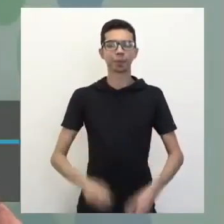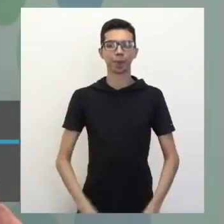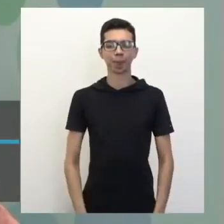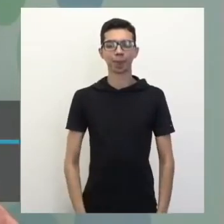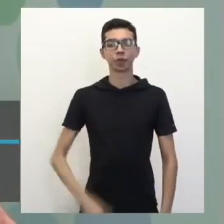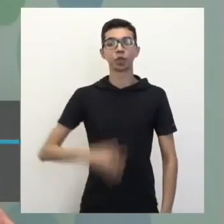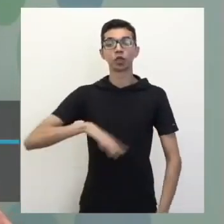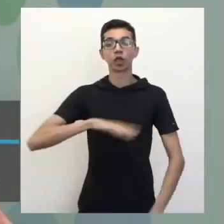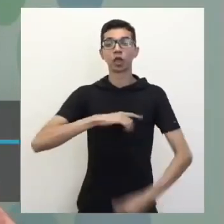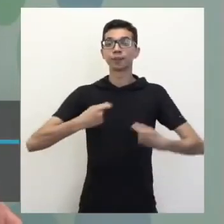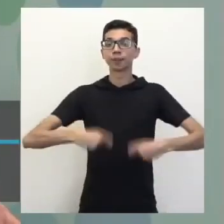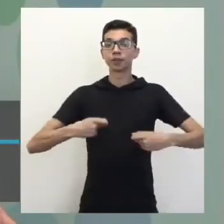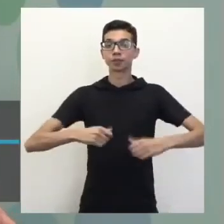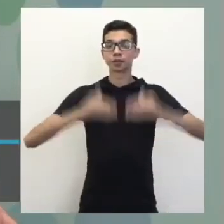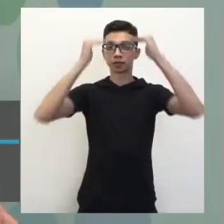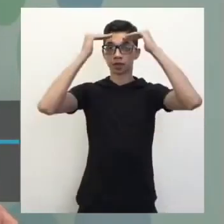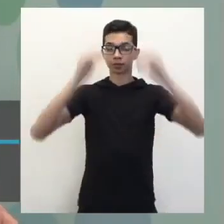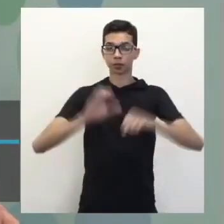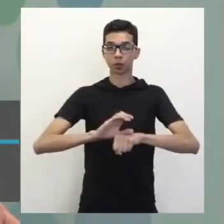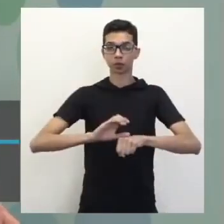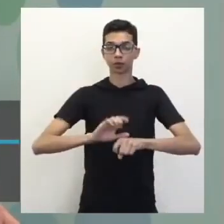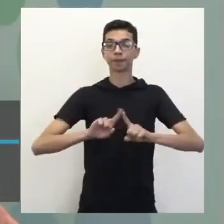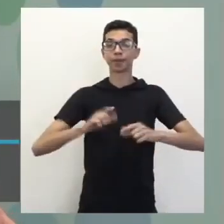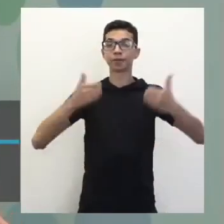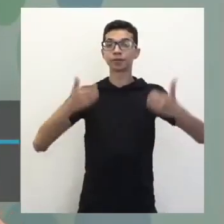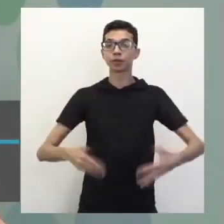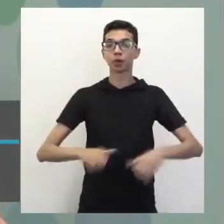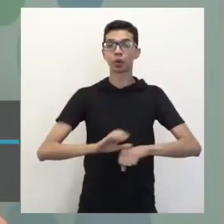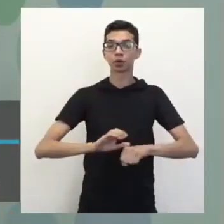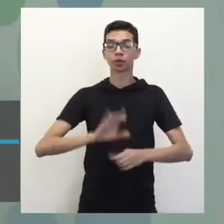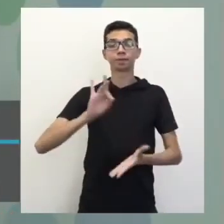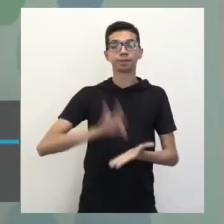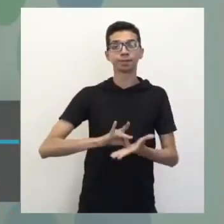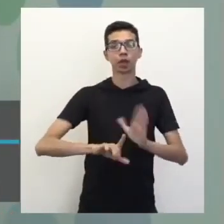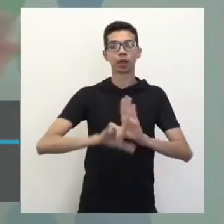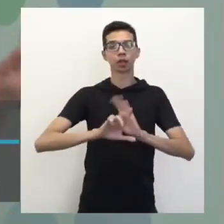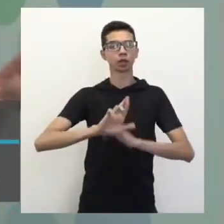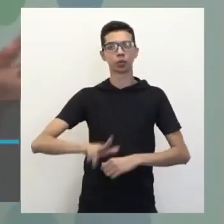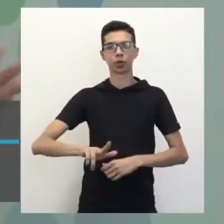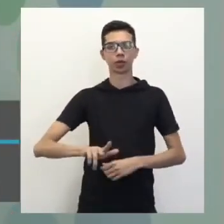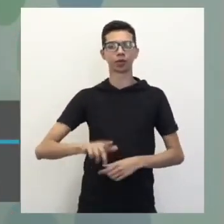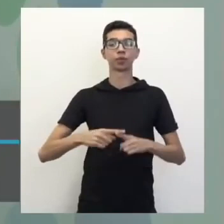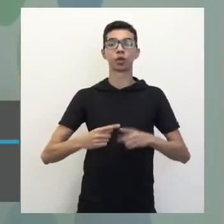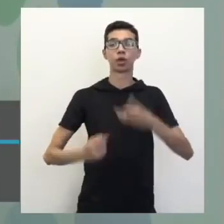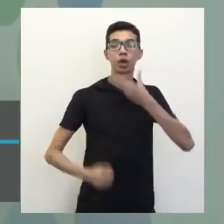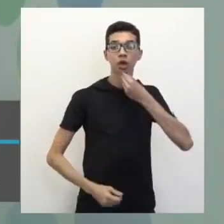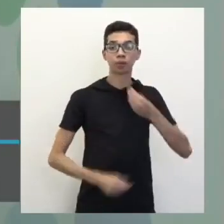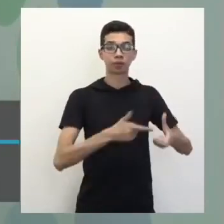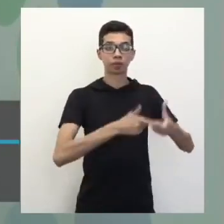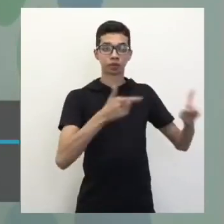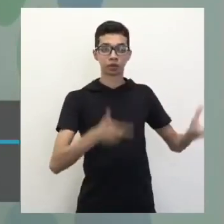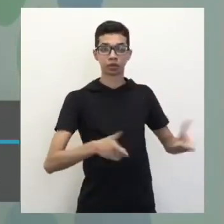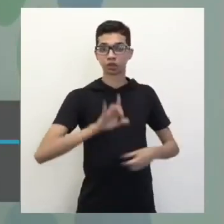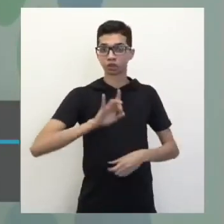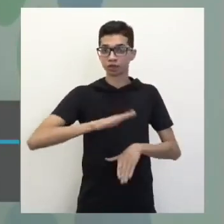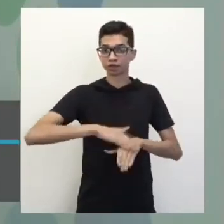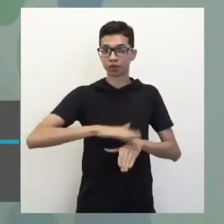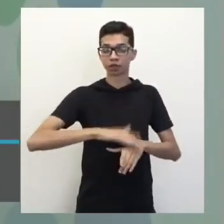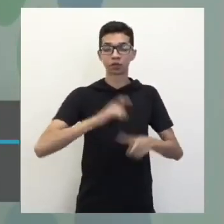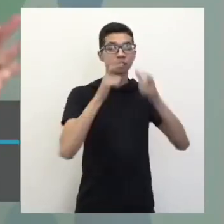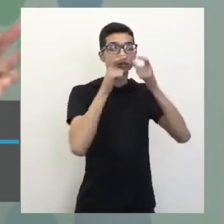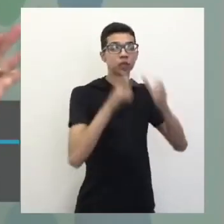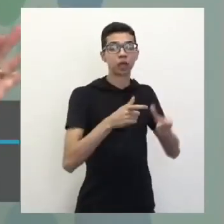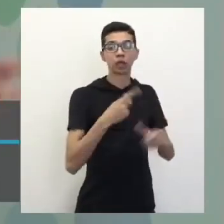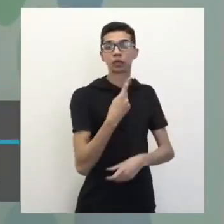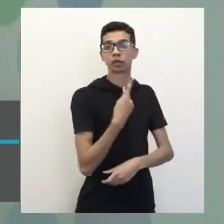respeitar a Constituição, mas ela fala, a Constituição ela não é legítima. Quando ela é escrita só pelos homens, de acordo com o interesse dos homens, de acordo